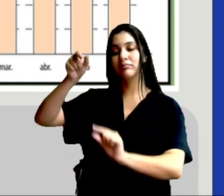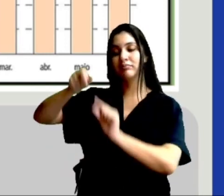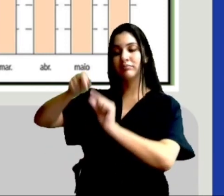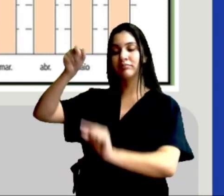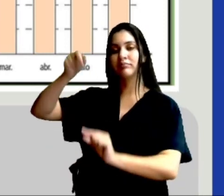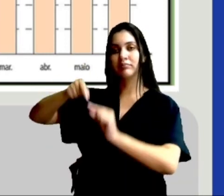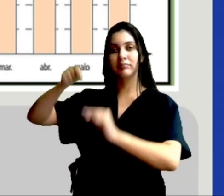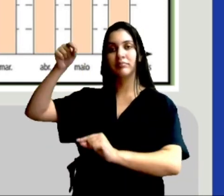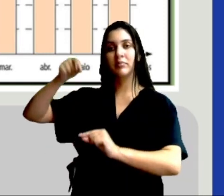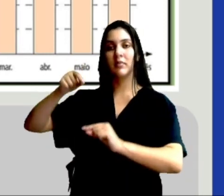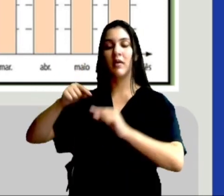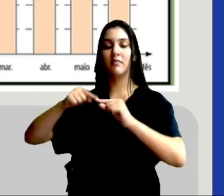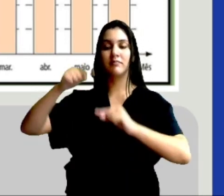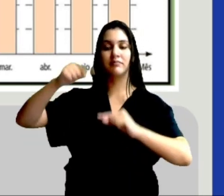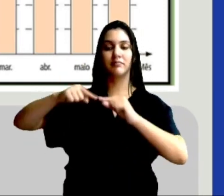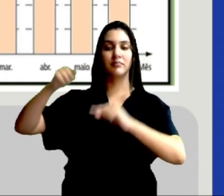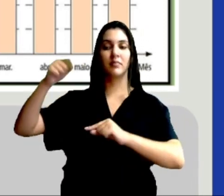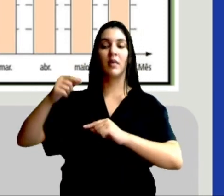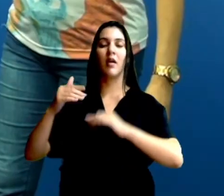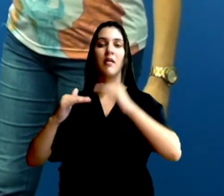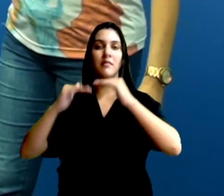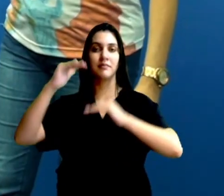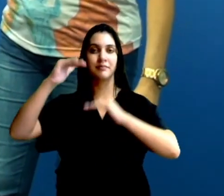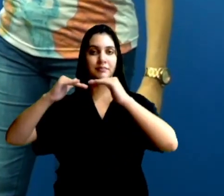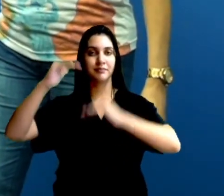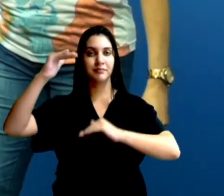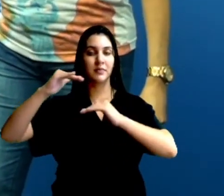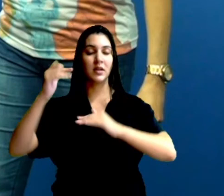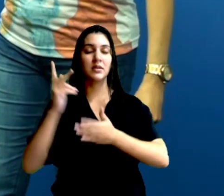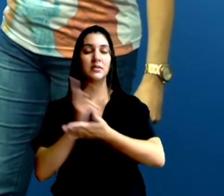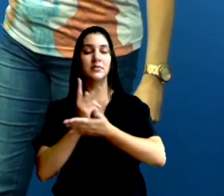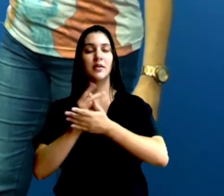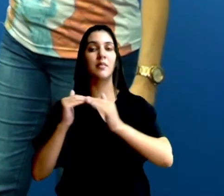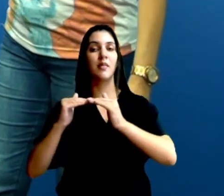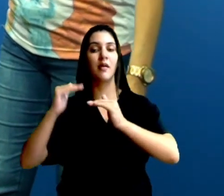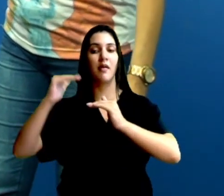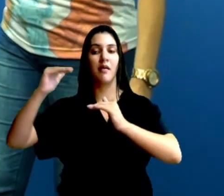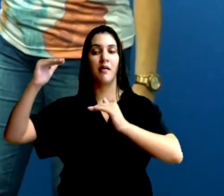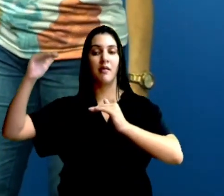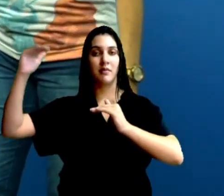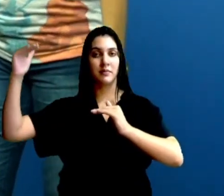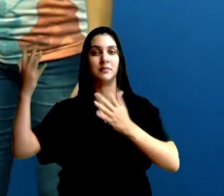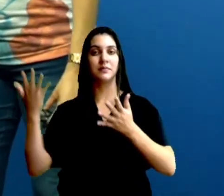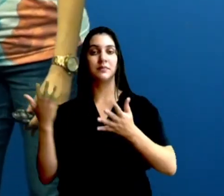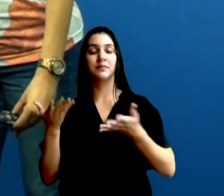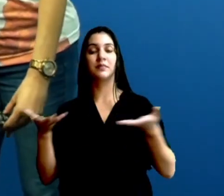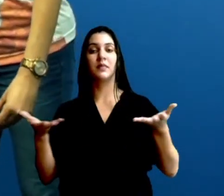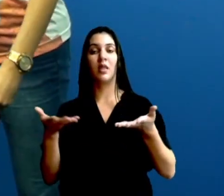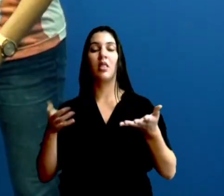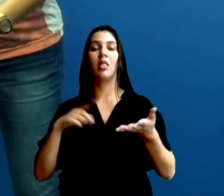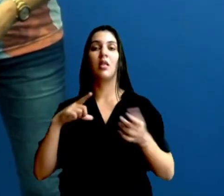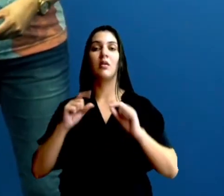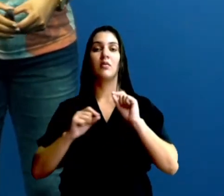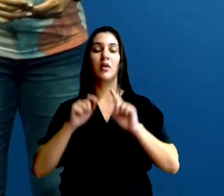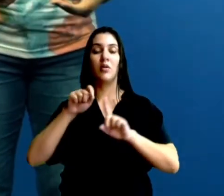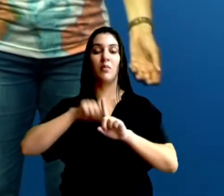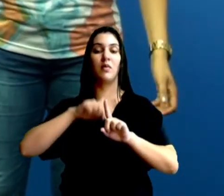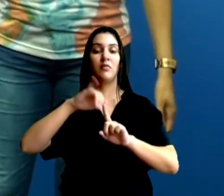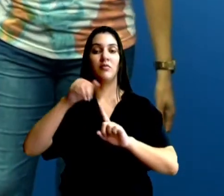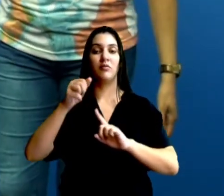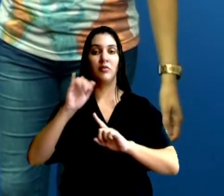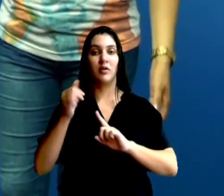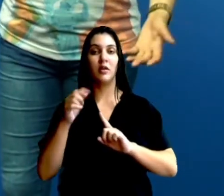crescendo. Ó. Elas vão numa proporção crescente, né? Elas vão crescendo gradualmente. Então, eu tenho aqui, ó, em